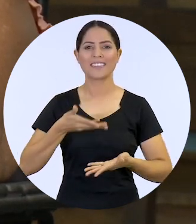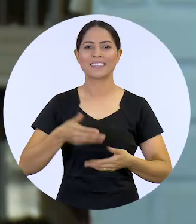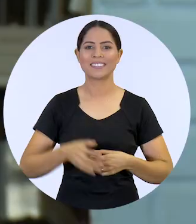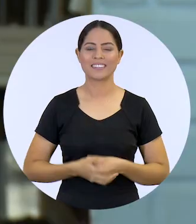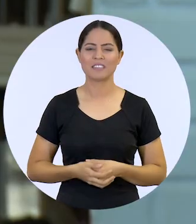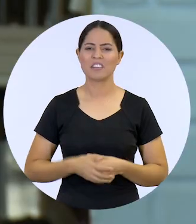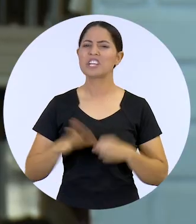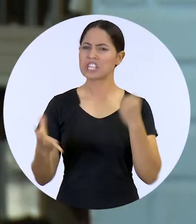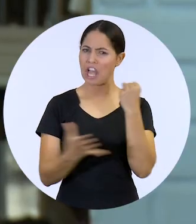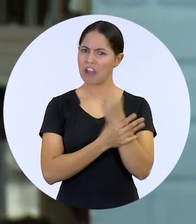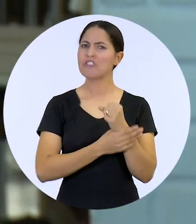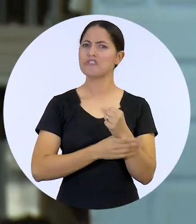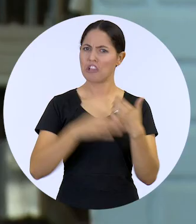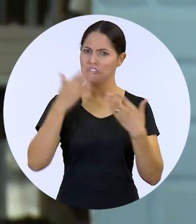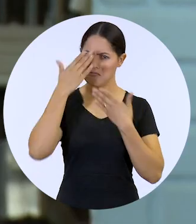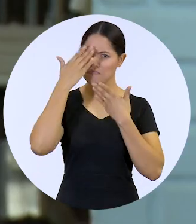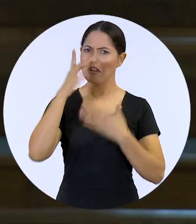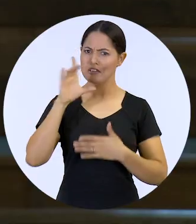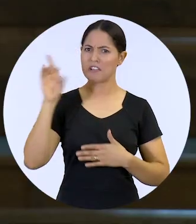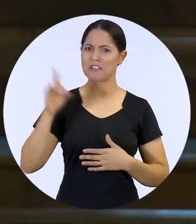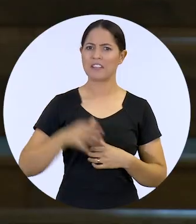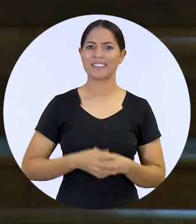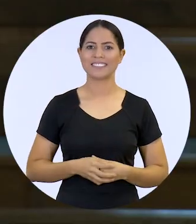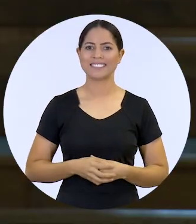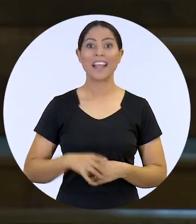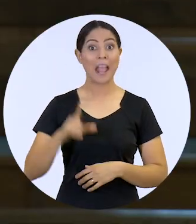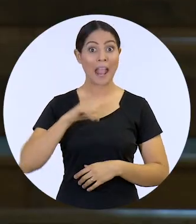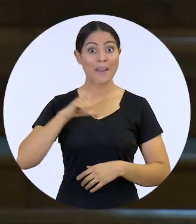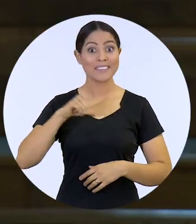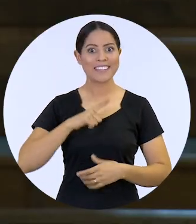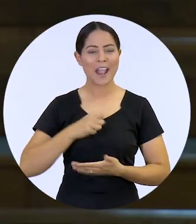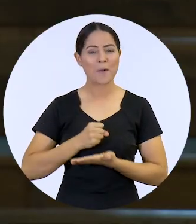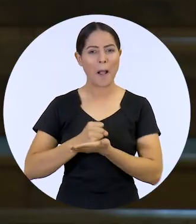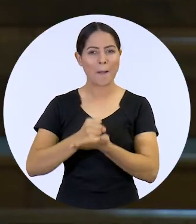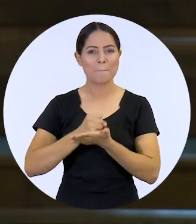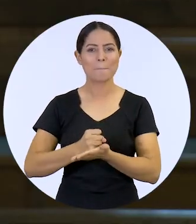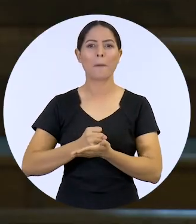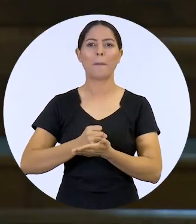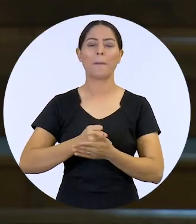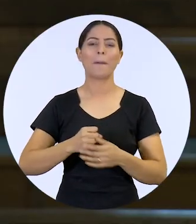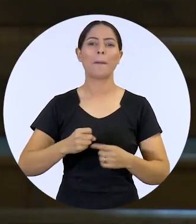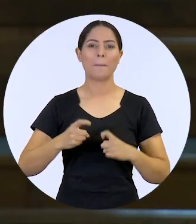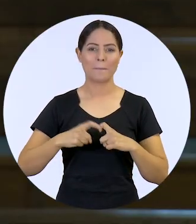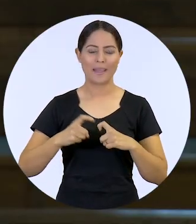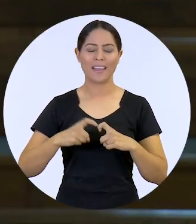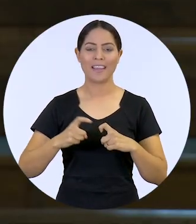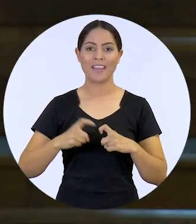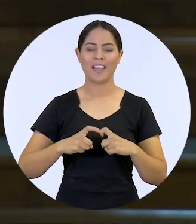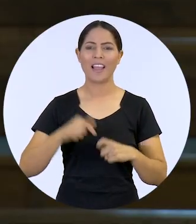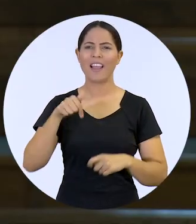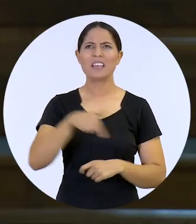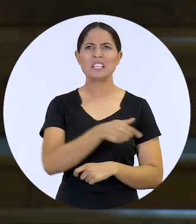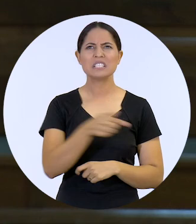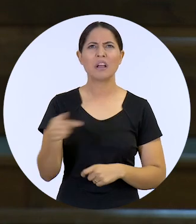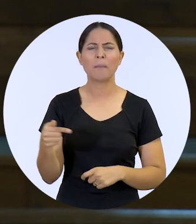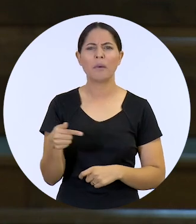atendida. Está garantido, graças a Deus. Eu tenho assistência médica. Essa semana